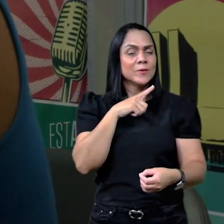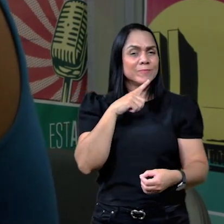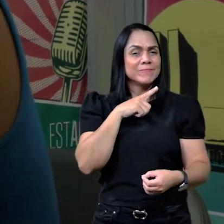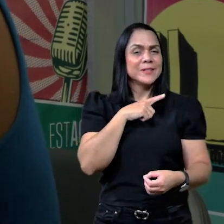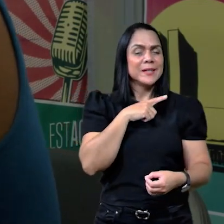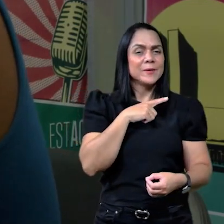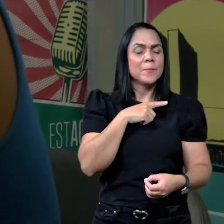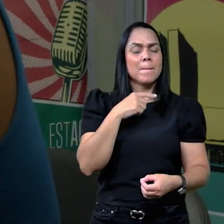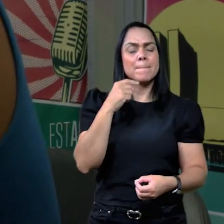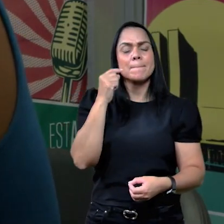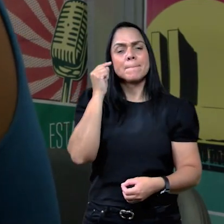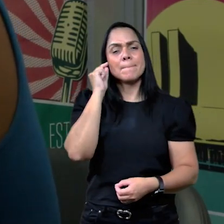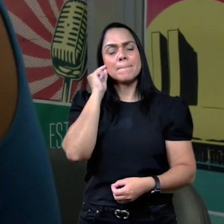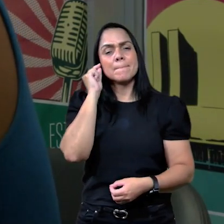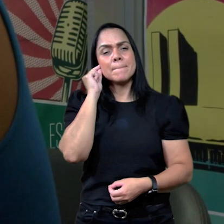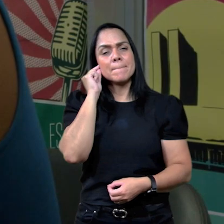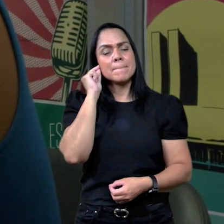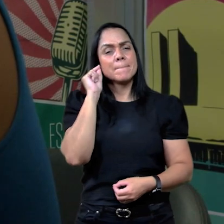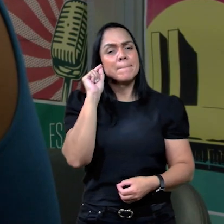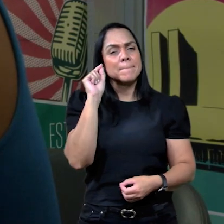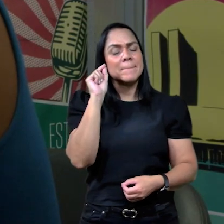essa